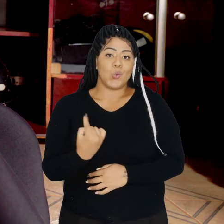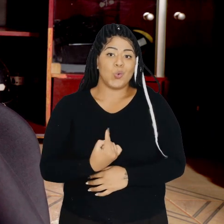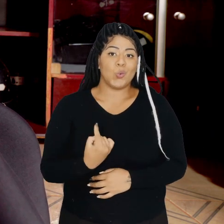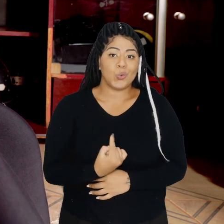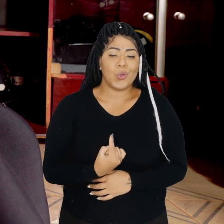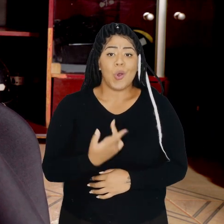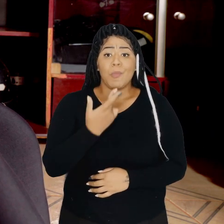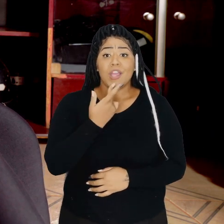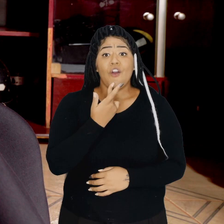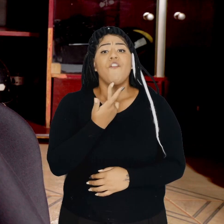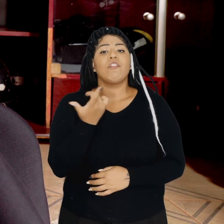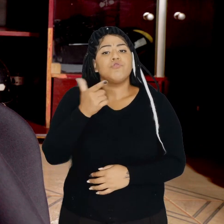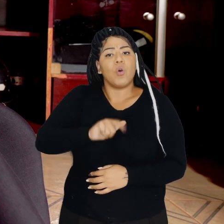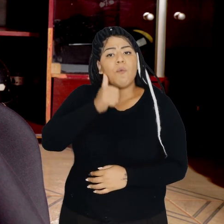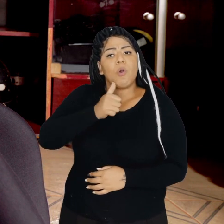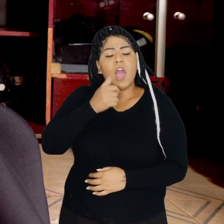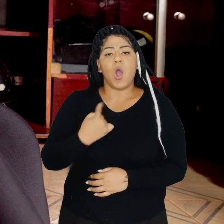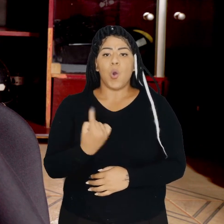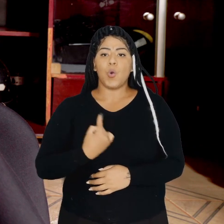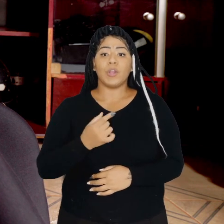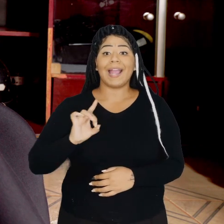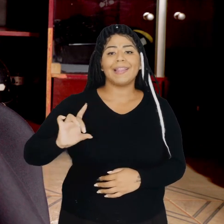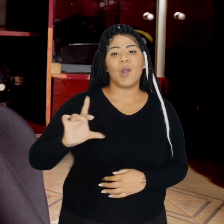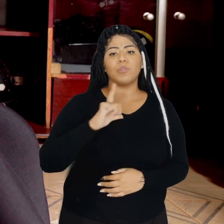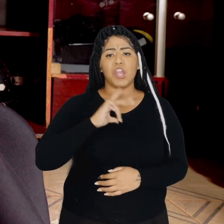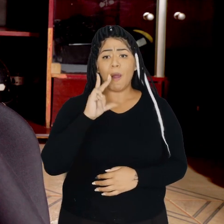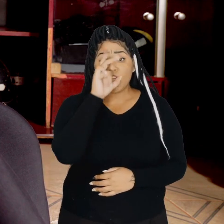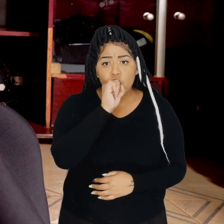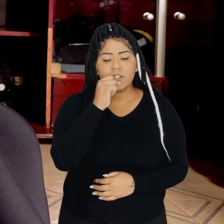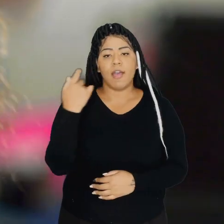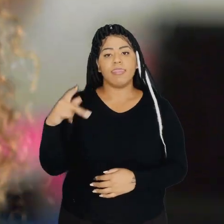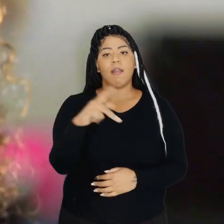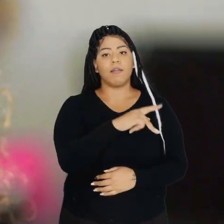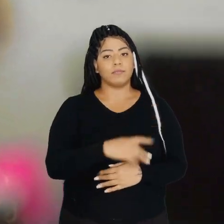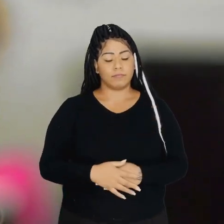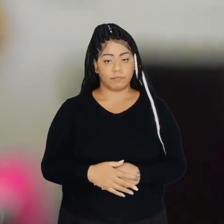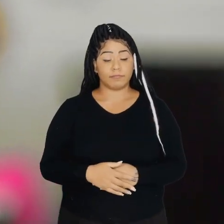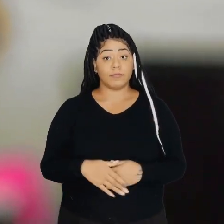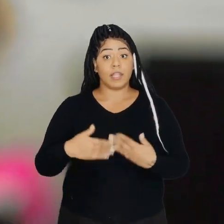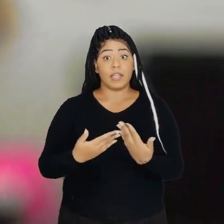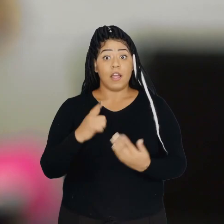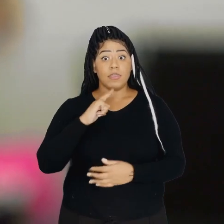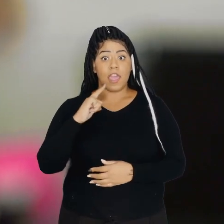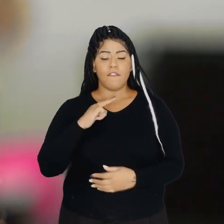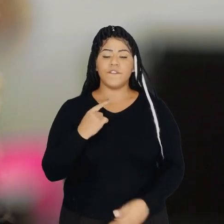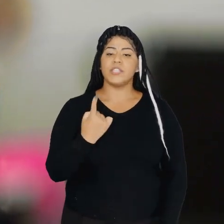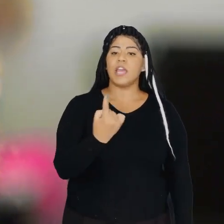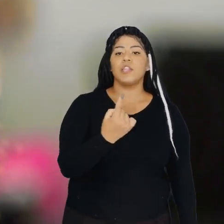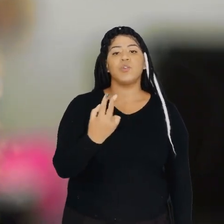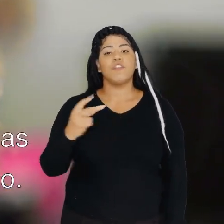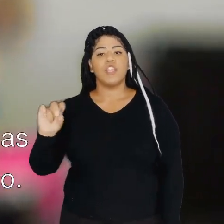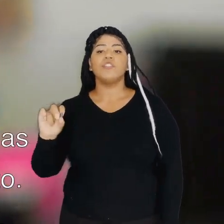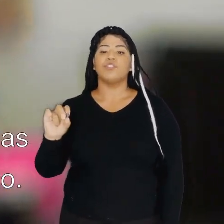eu costumo dizer que toda mulher é única. Cada uma tem uma força diferente dentro de si. Na fase 1, a gente teve alcance de 120